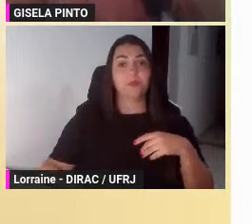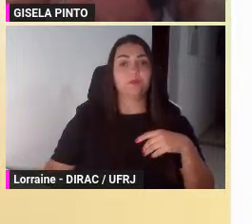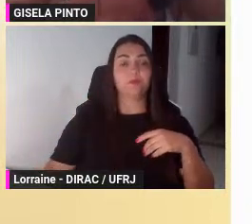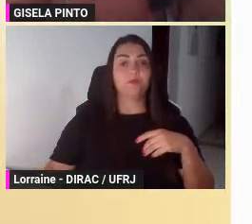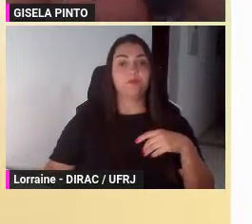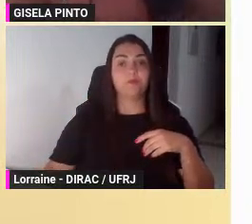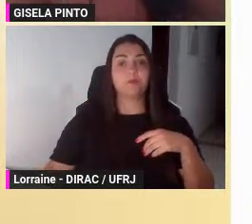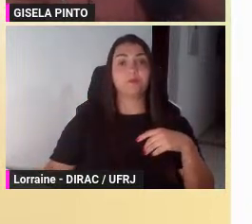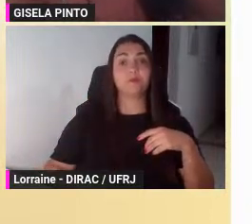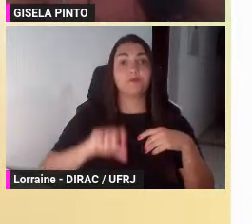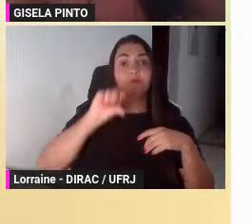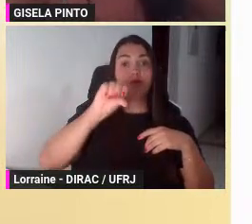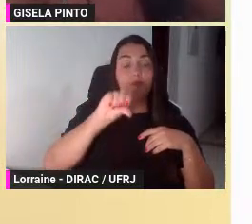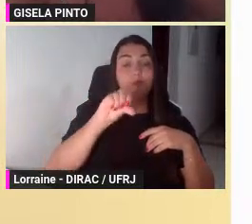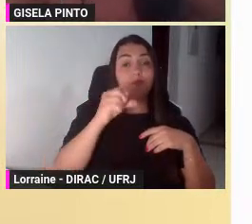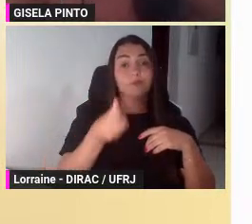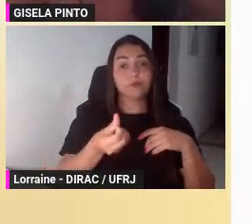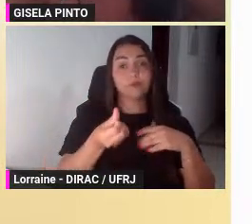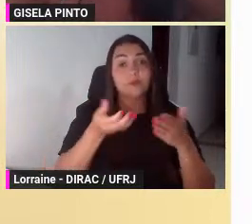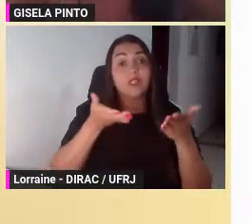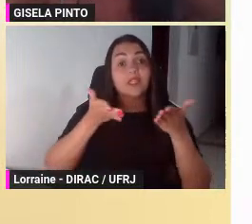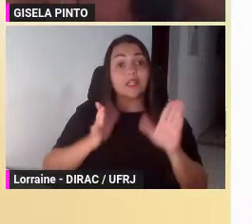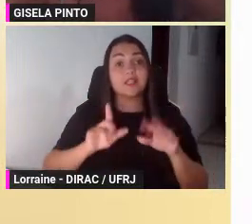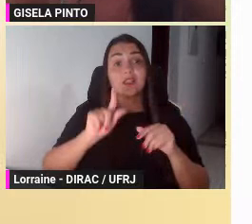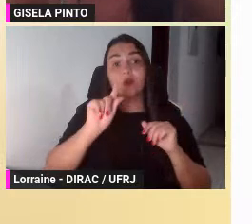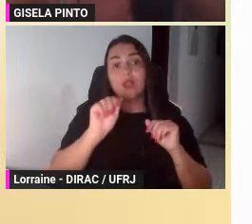Em 96, nasceu Gabi.